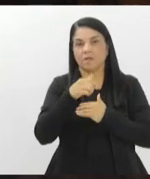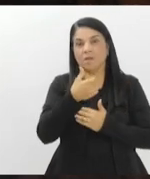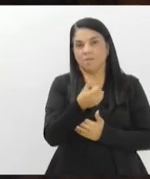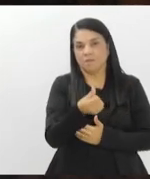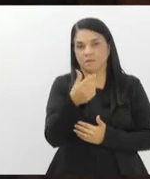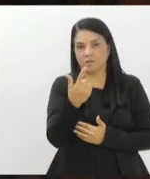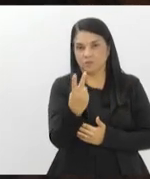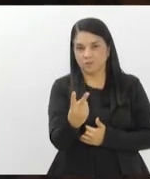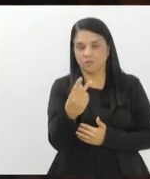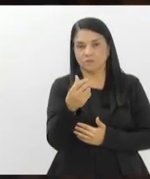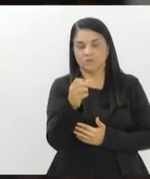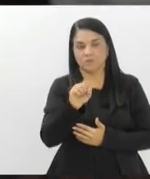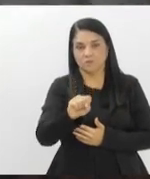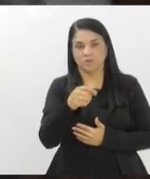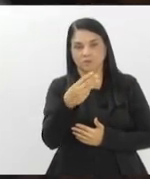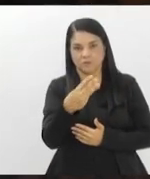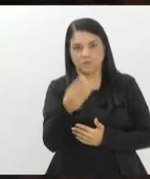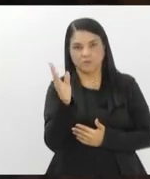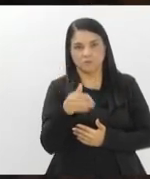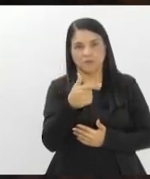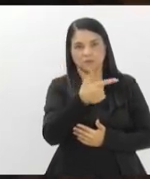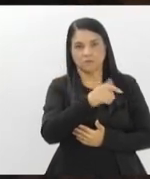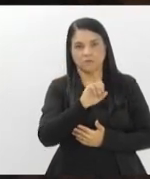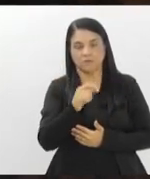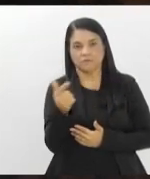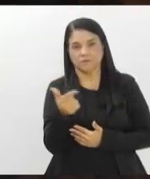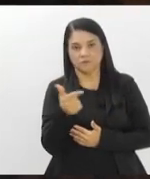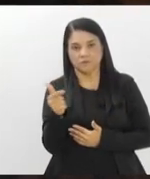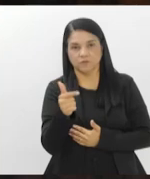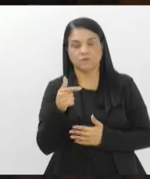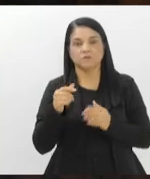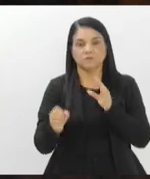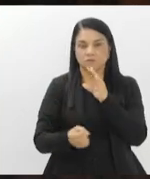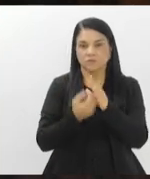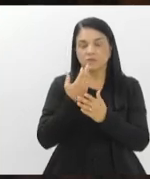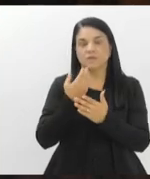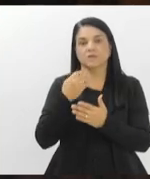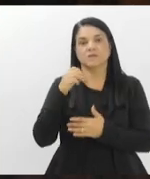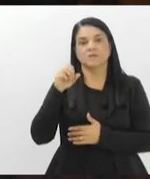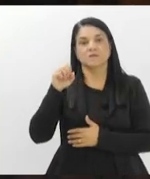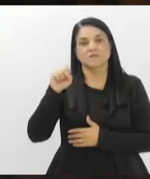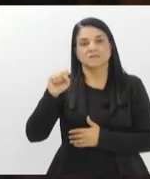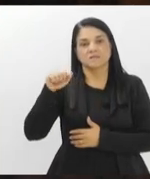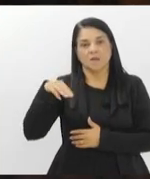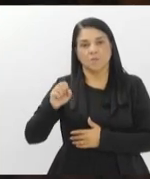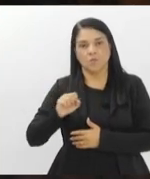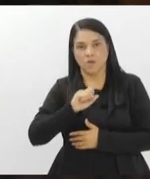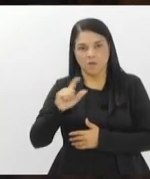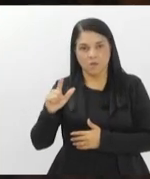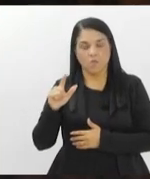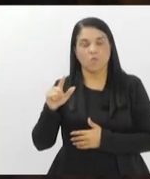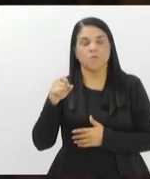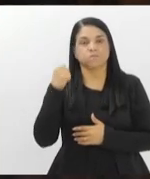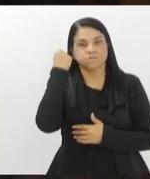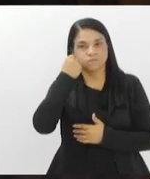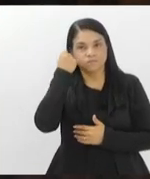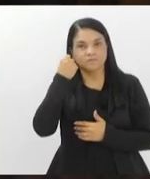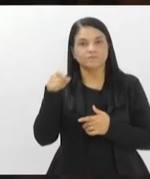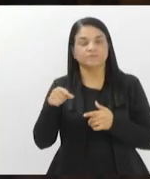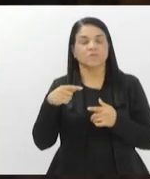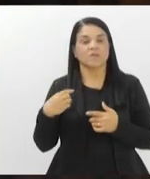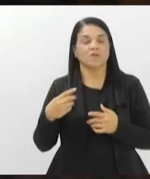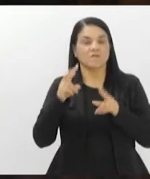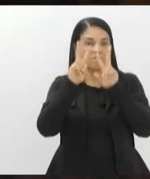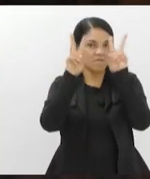6283, de 2022, de autoria do deputado Samuel Malafaia, que estabelece política estadual de valorização da